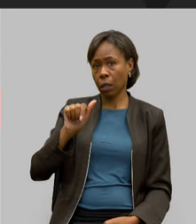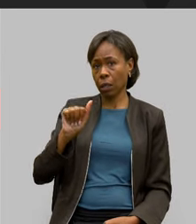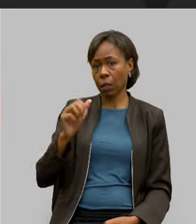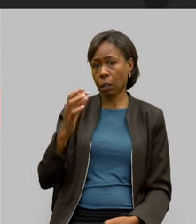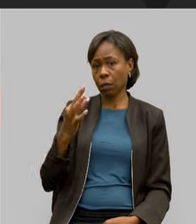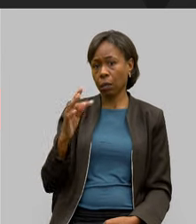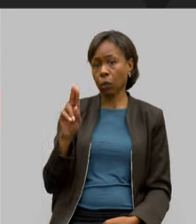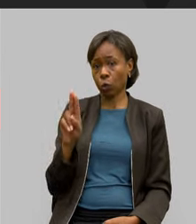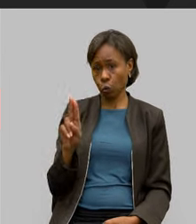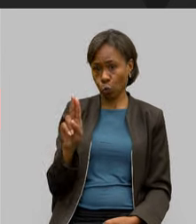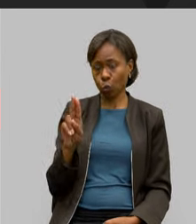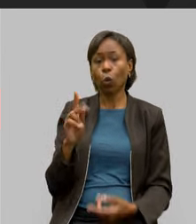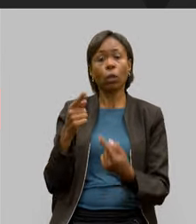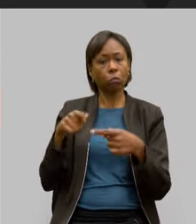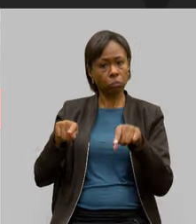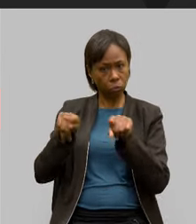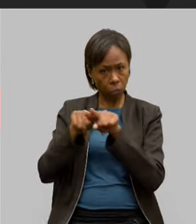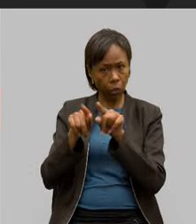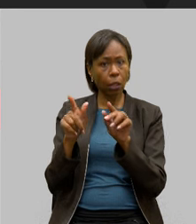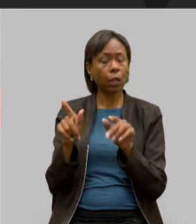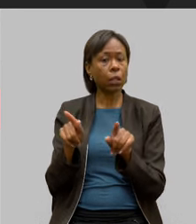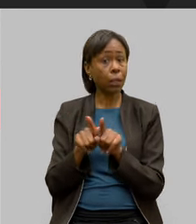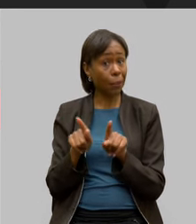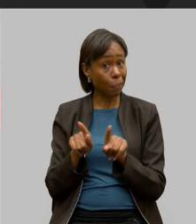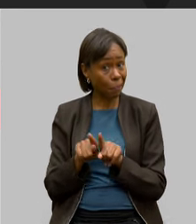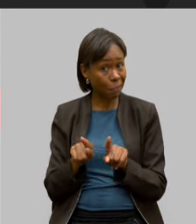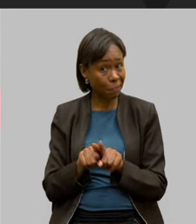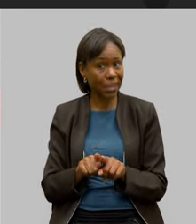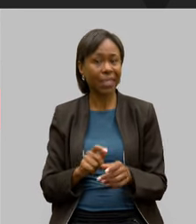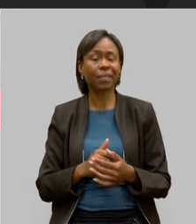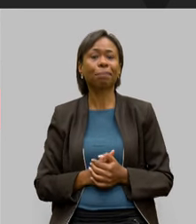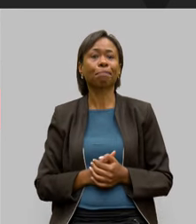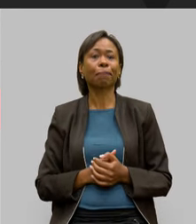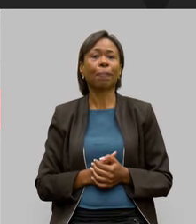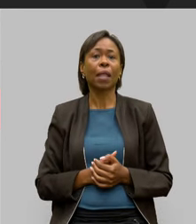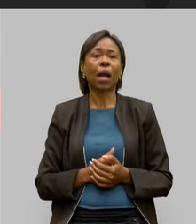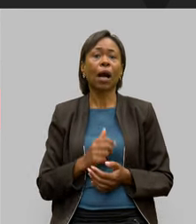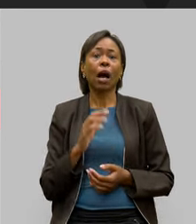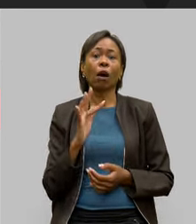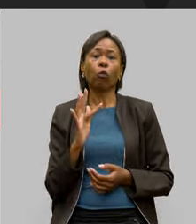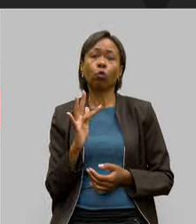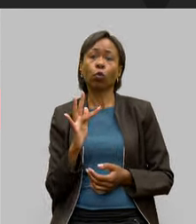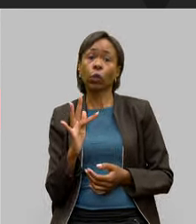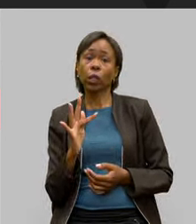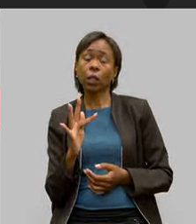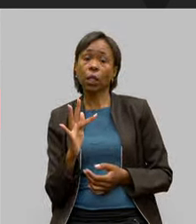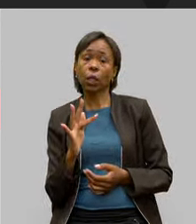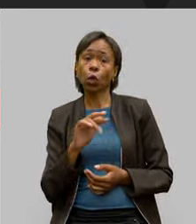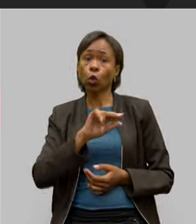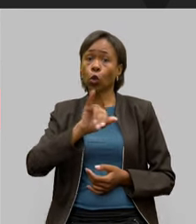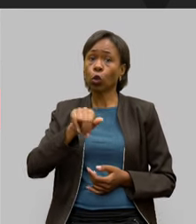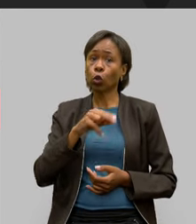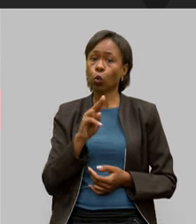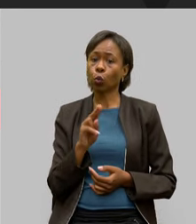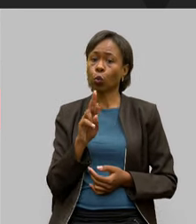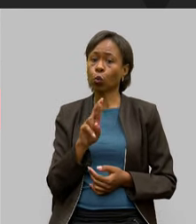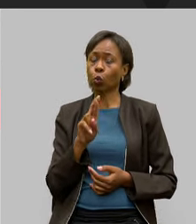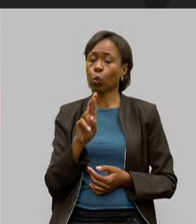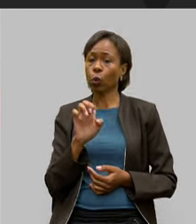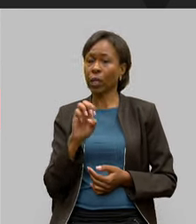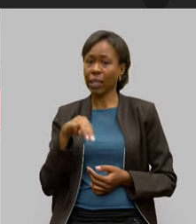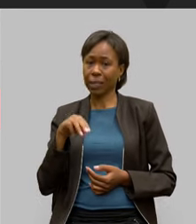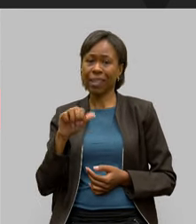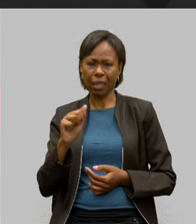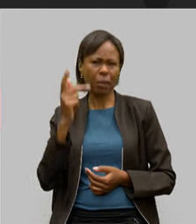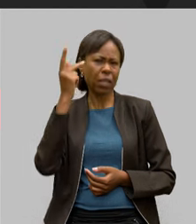alguma parceria já andei analisando algumas coisas para ele tem a fundação Jurema também Instituto Jurema também lá em São Paulo e fora